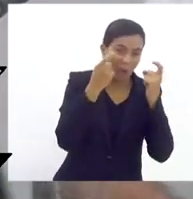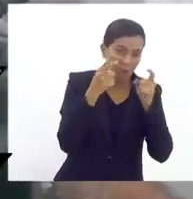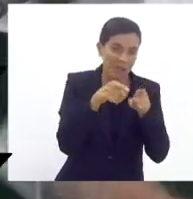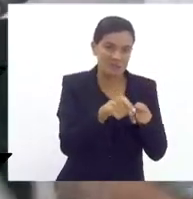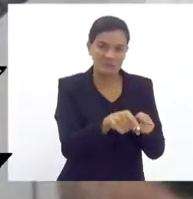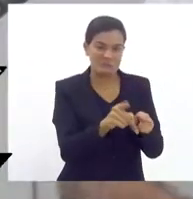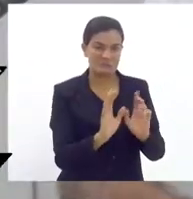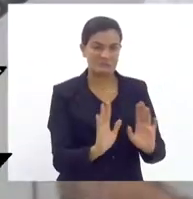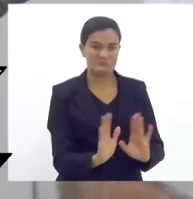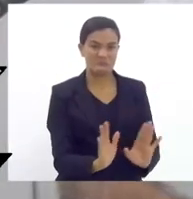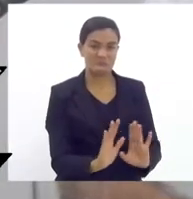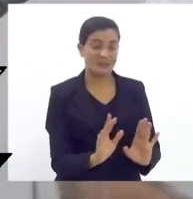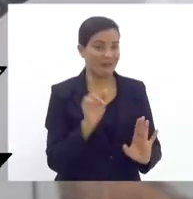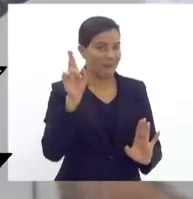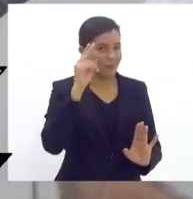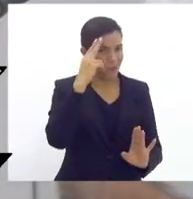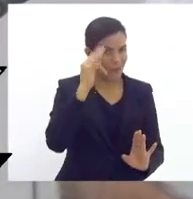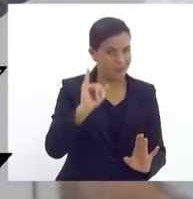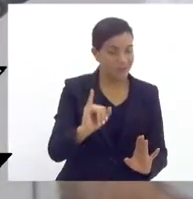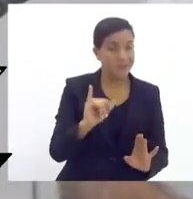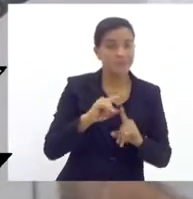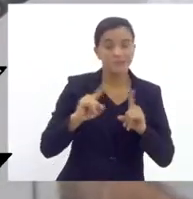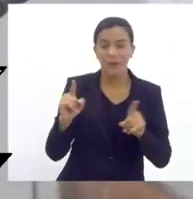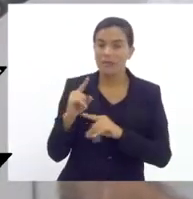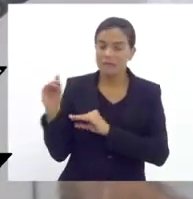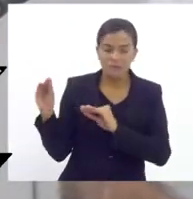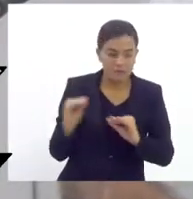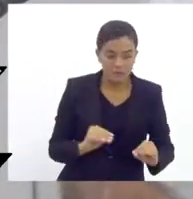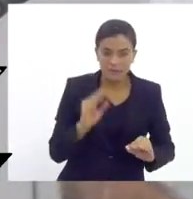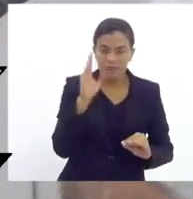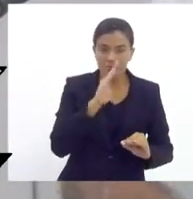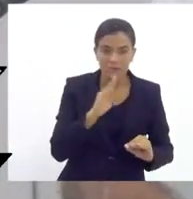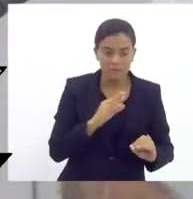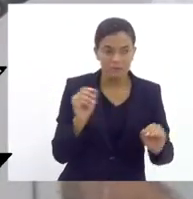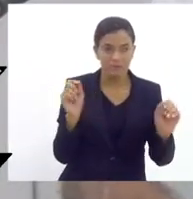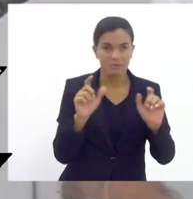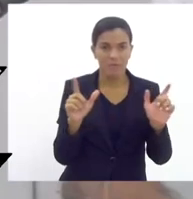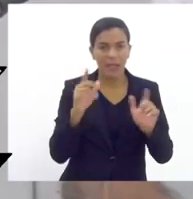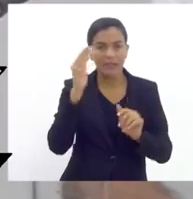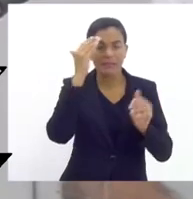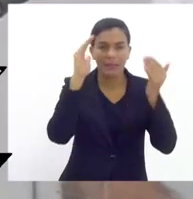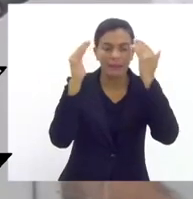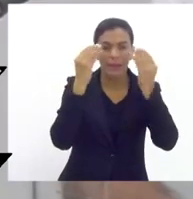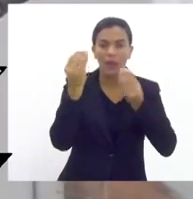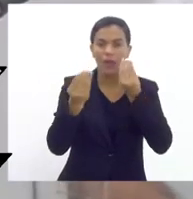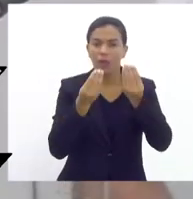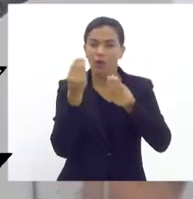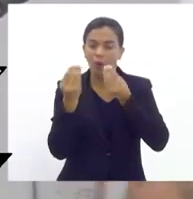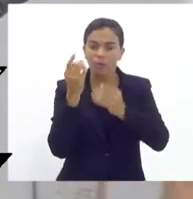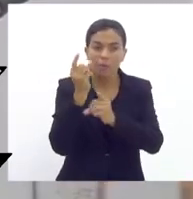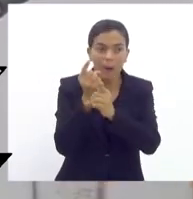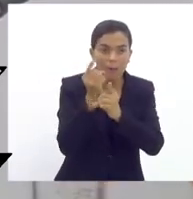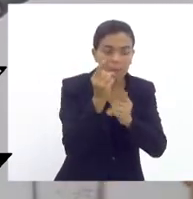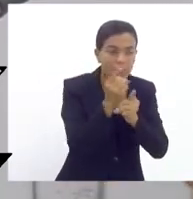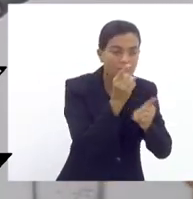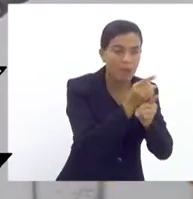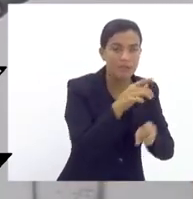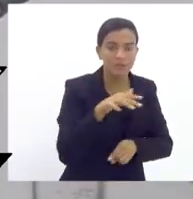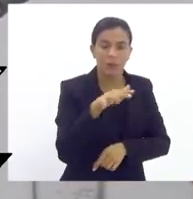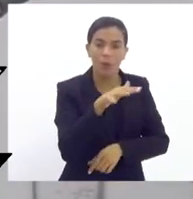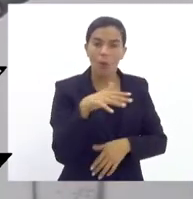para essas coisas lá no Haiti mas quando chega a moça aqui a gente começar a entender como essa descobrir essa situação